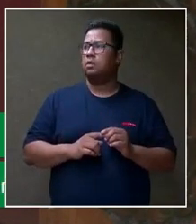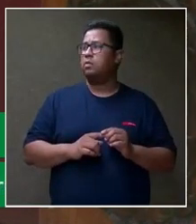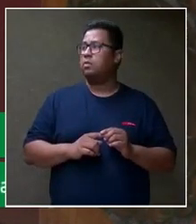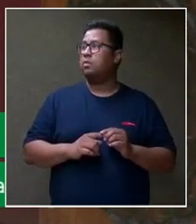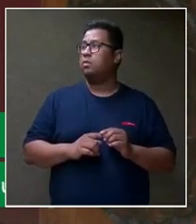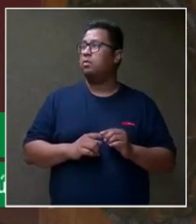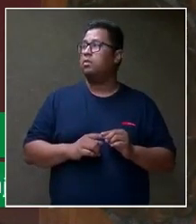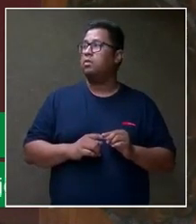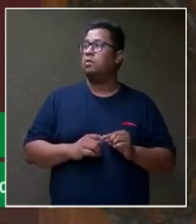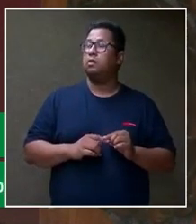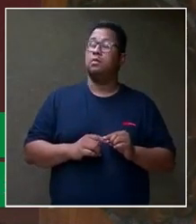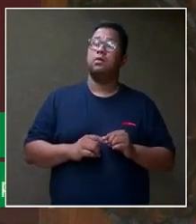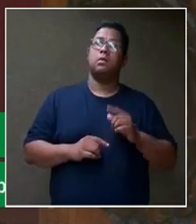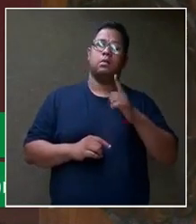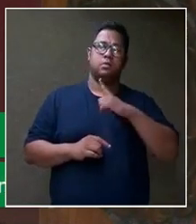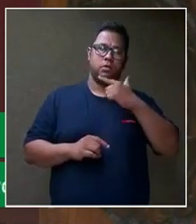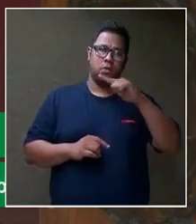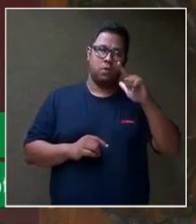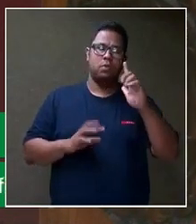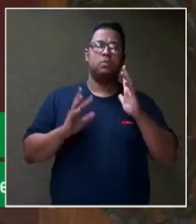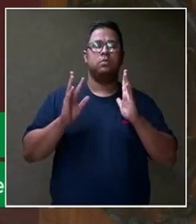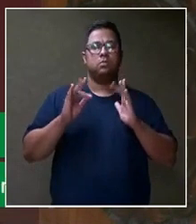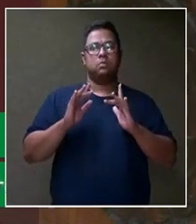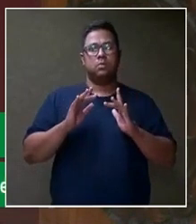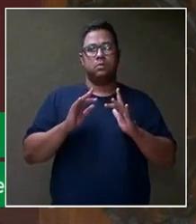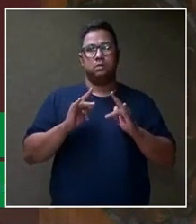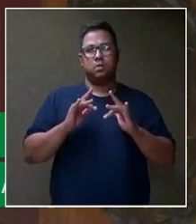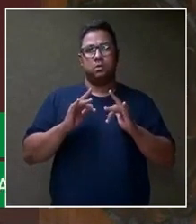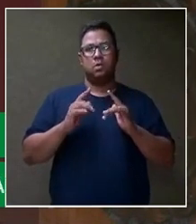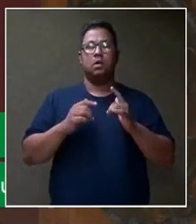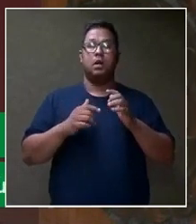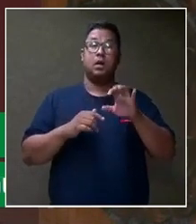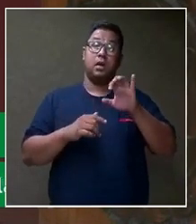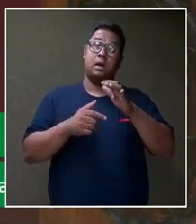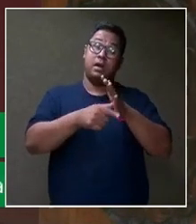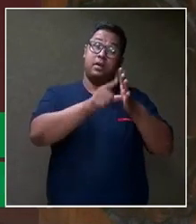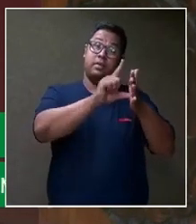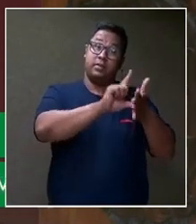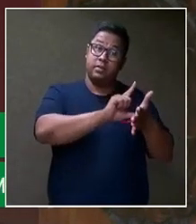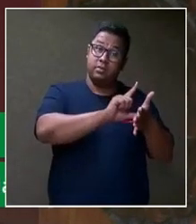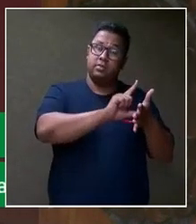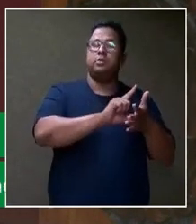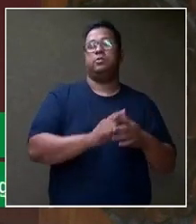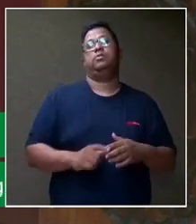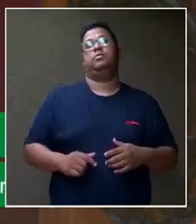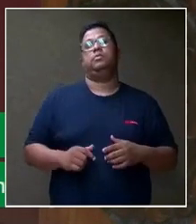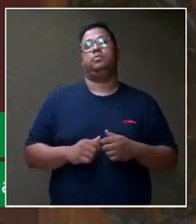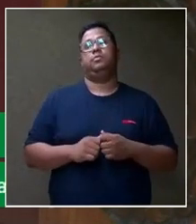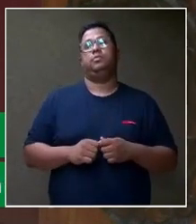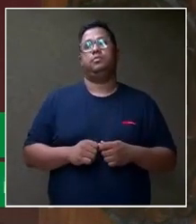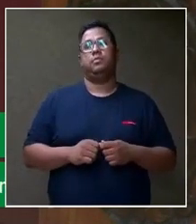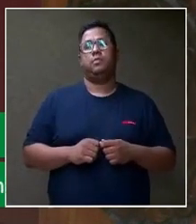mas ela tinha saído de outro relacionamento. Uhum. Mas ela